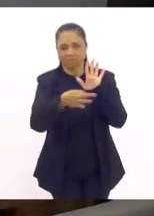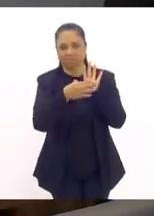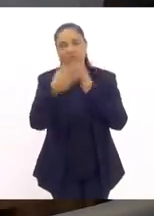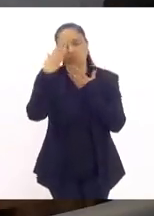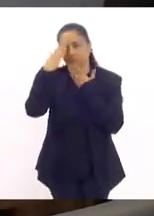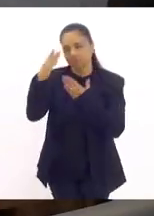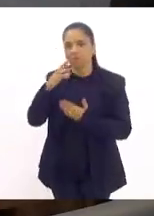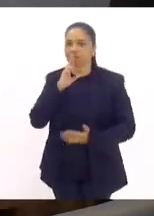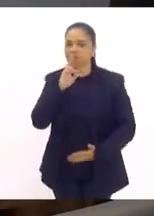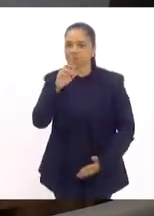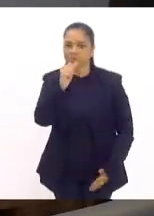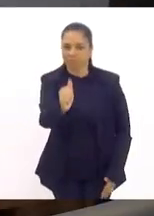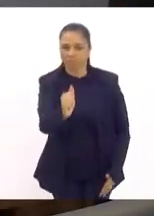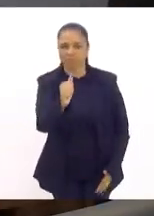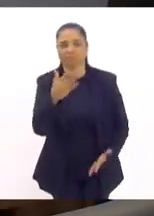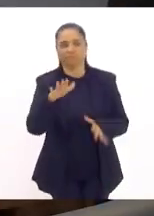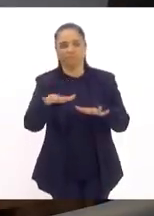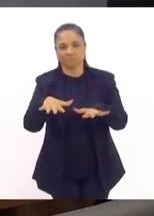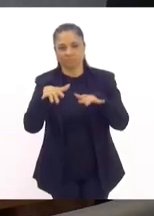Presidente, favorável à emenda de plenário.